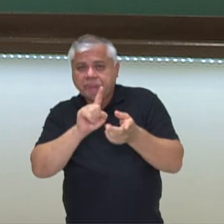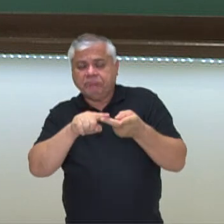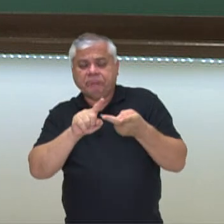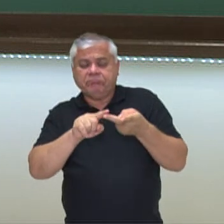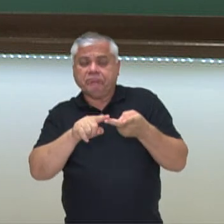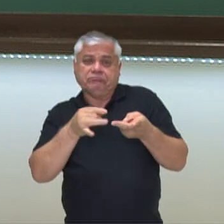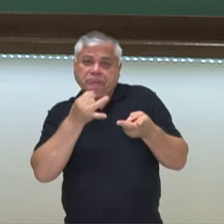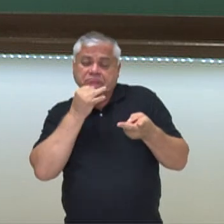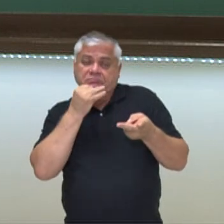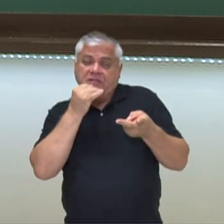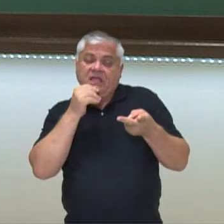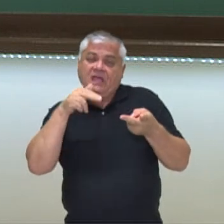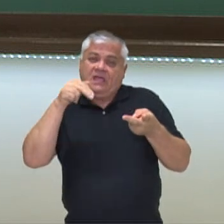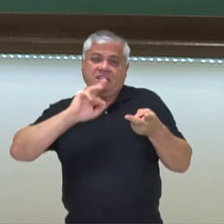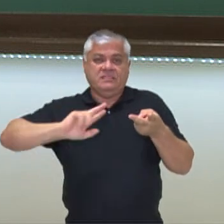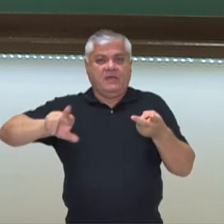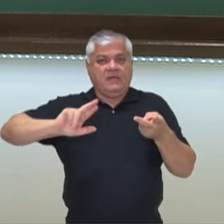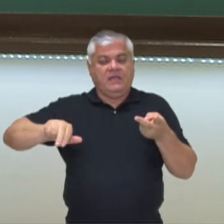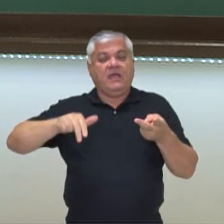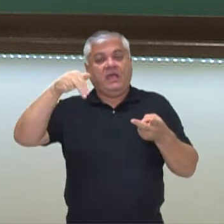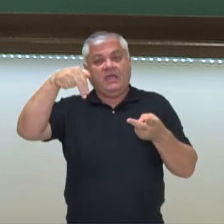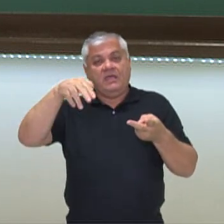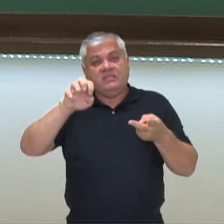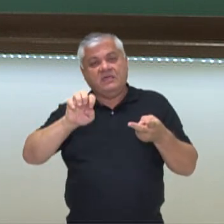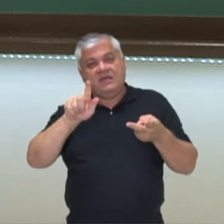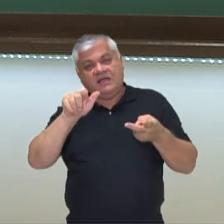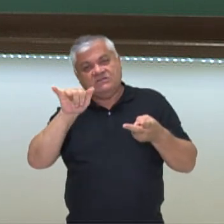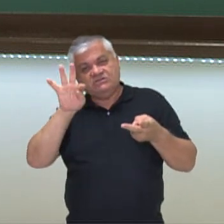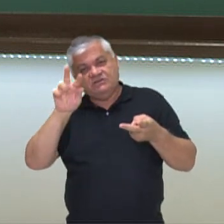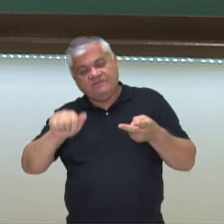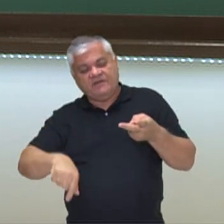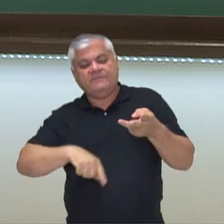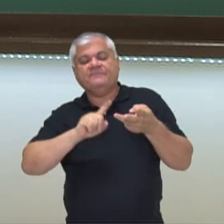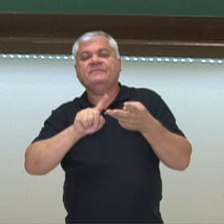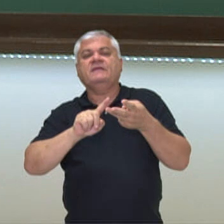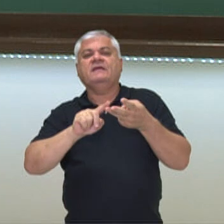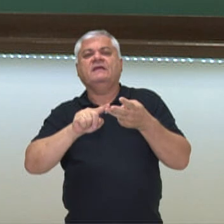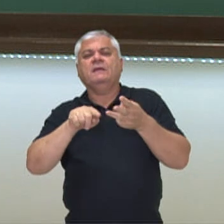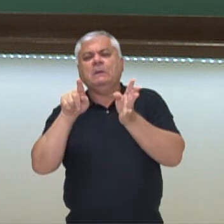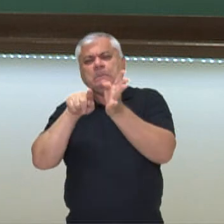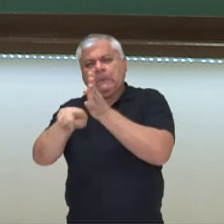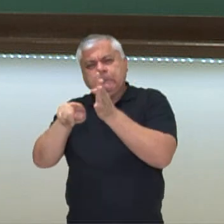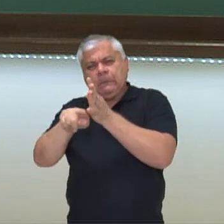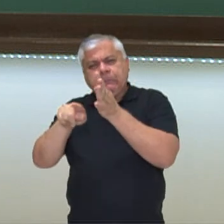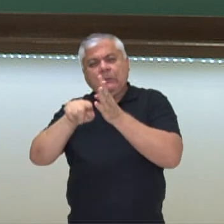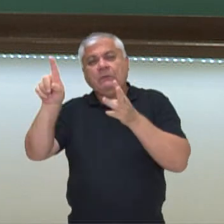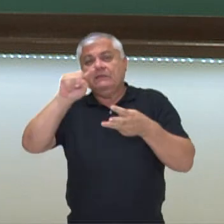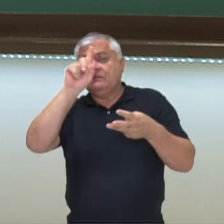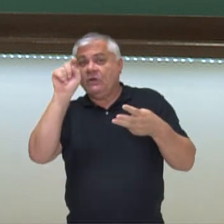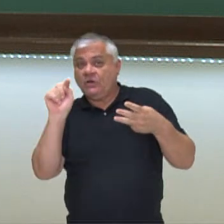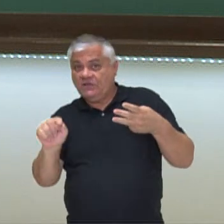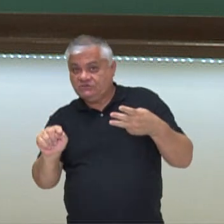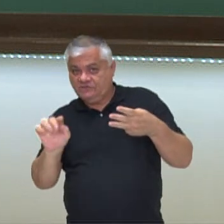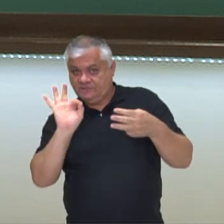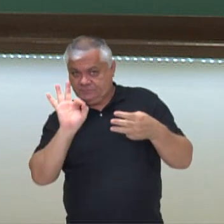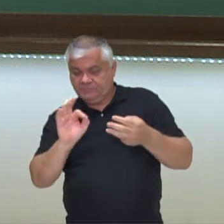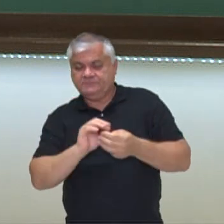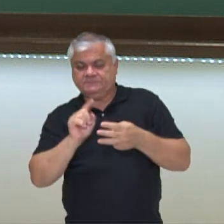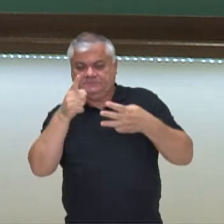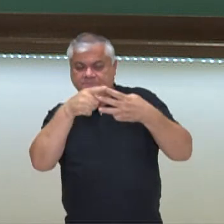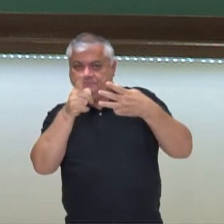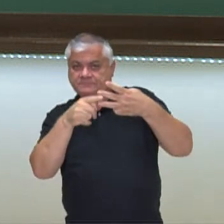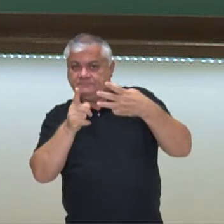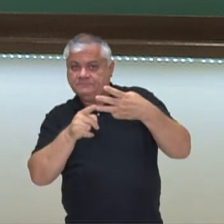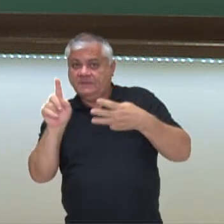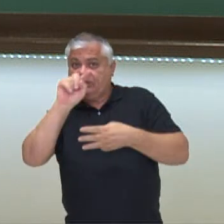forma afirmativa, negative form, a forma negativa, and interrogative form, a forma interrogativa. Na interrogativa você não